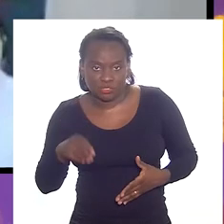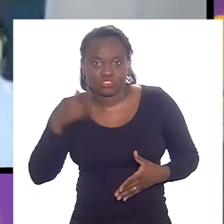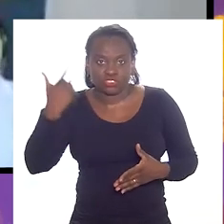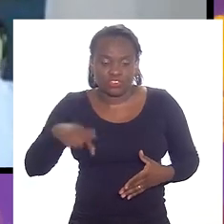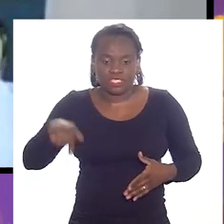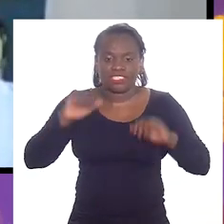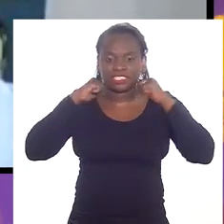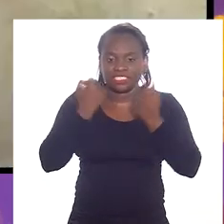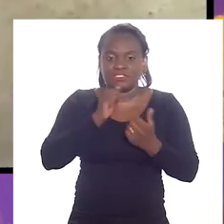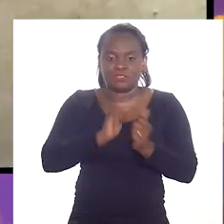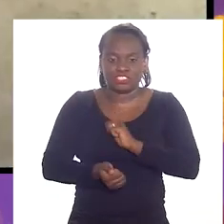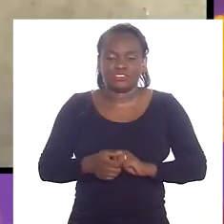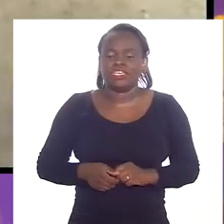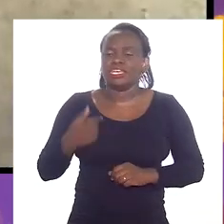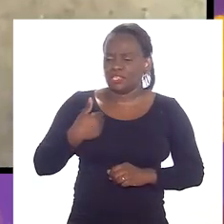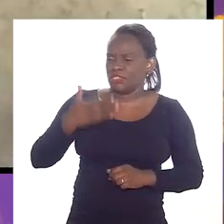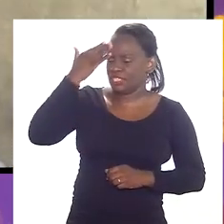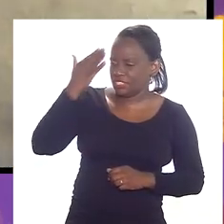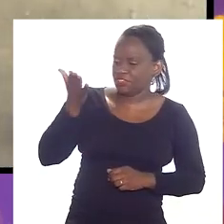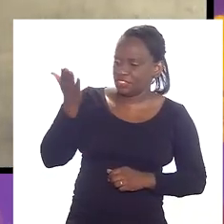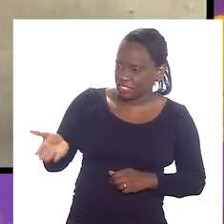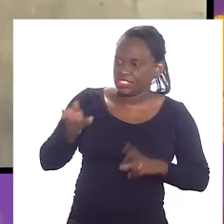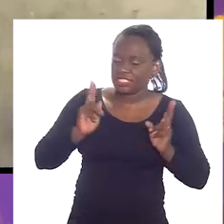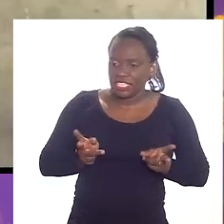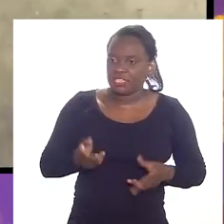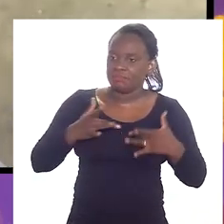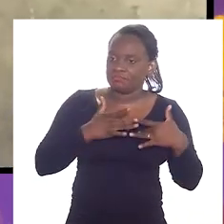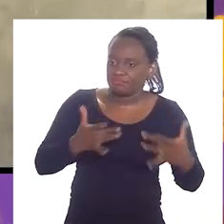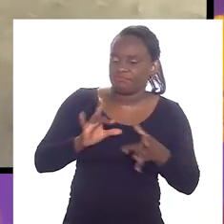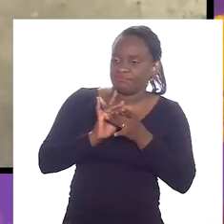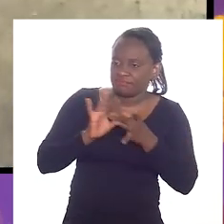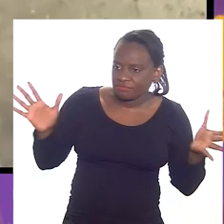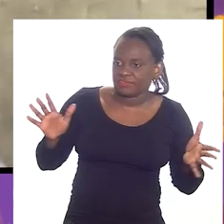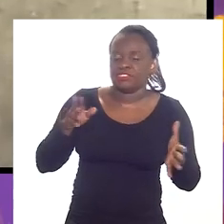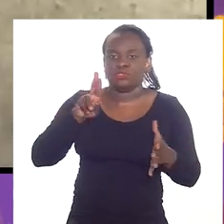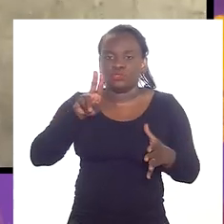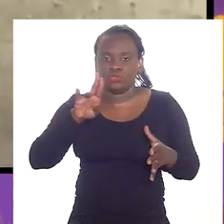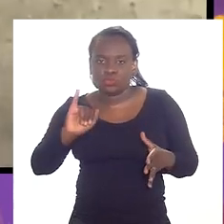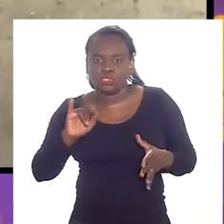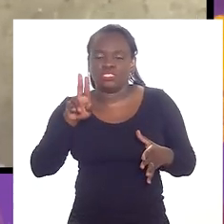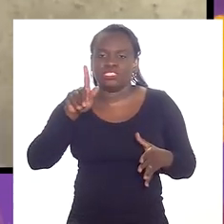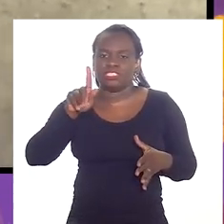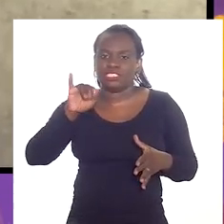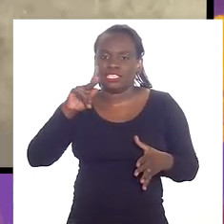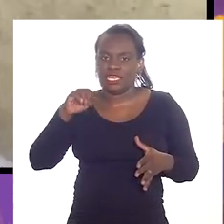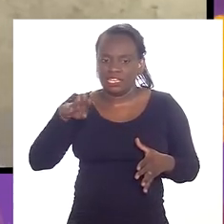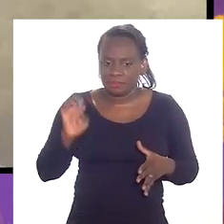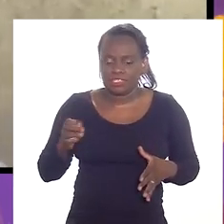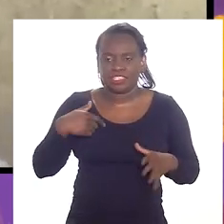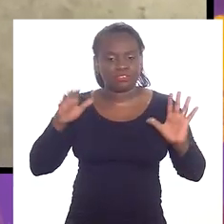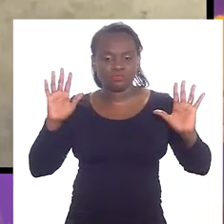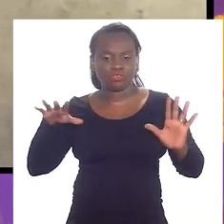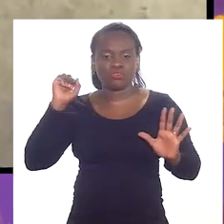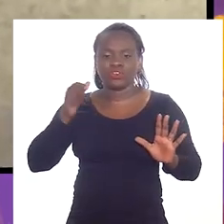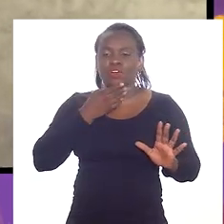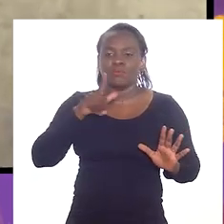Esportiva. Eu que agradeço a você, sempre ao dispor de você, Rui Guilherme. E vou fingir que não ouvi as palavras